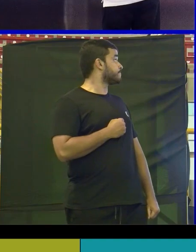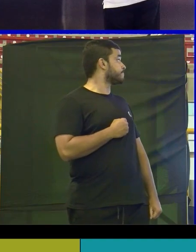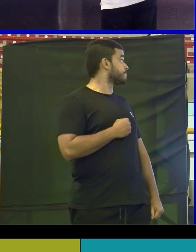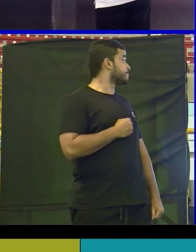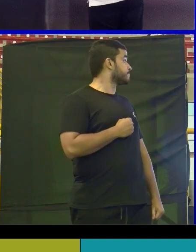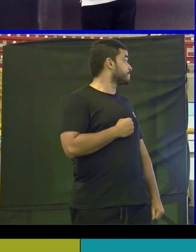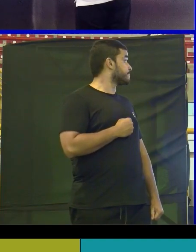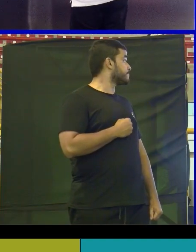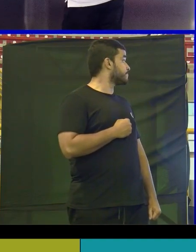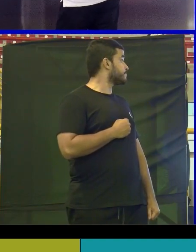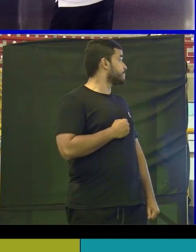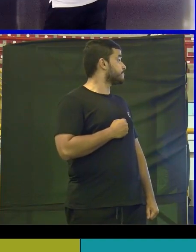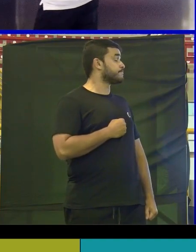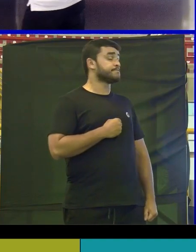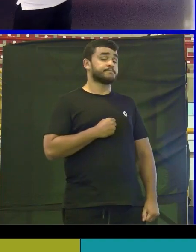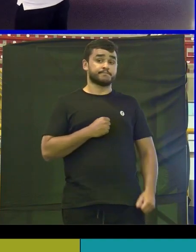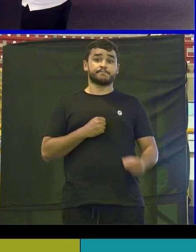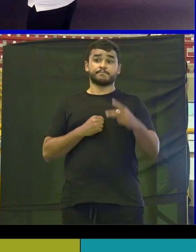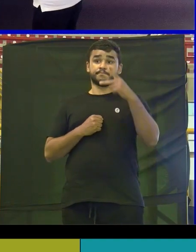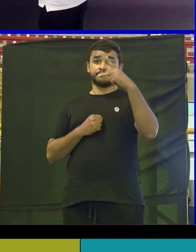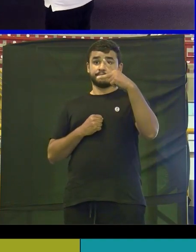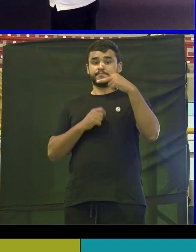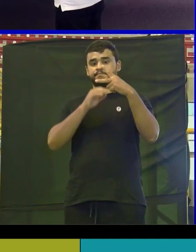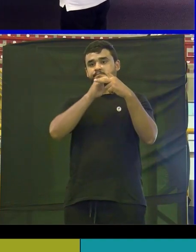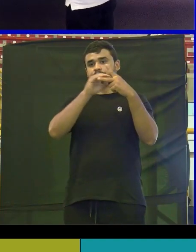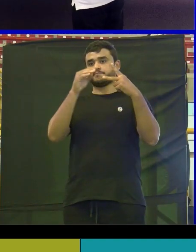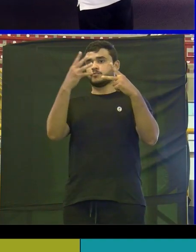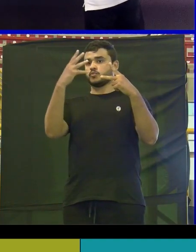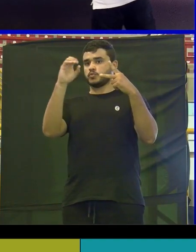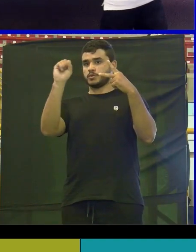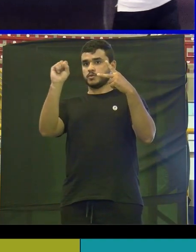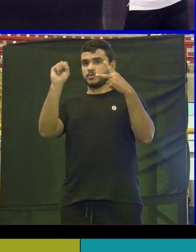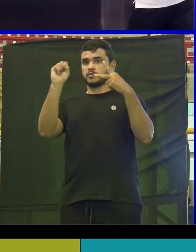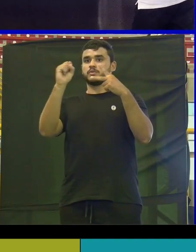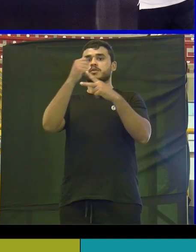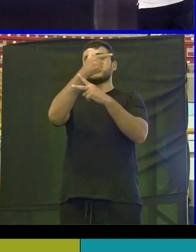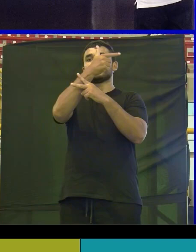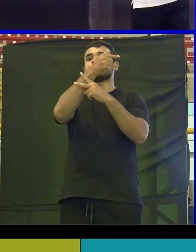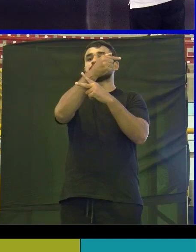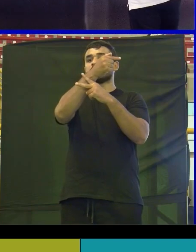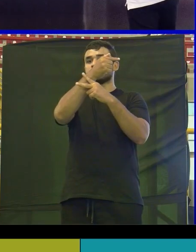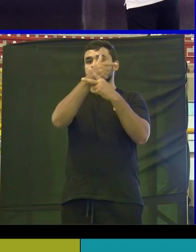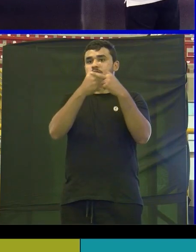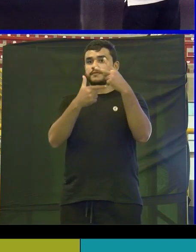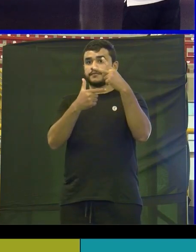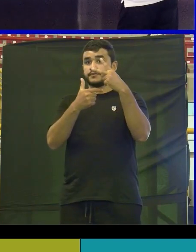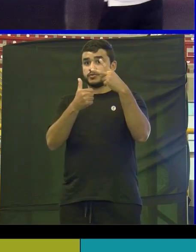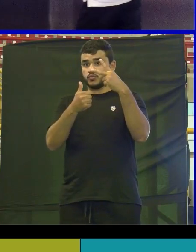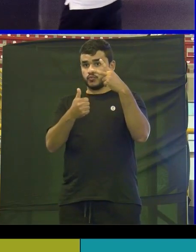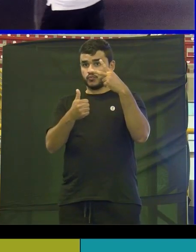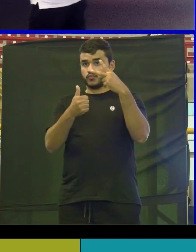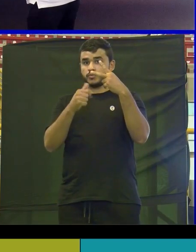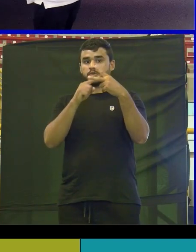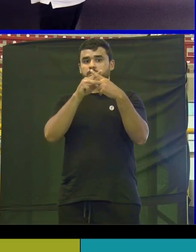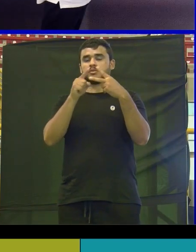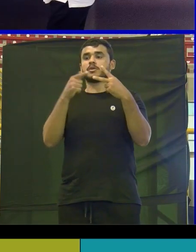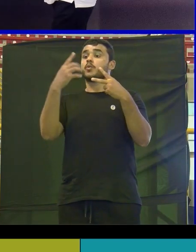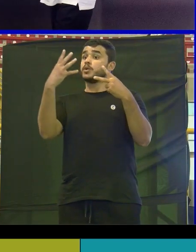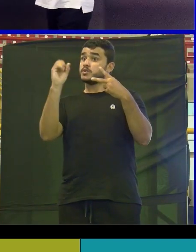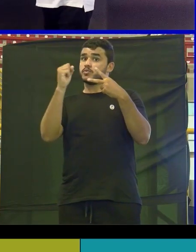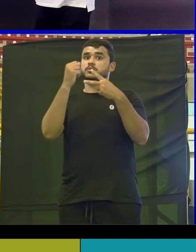ele tem cateto oposto, 48 menos 27, 21. E 2011